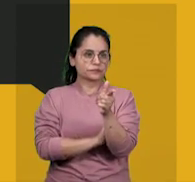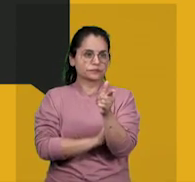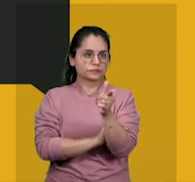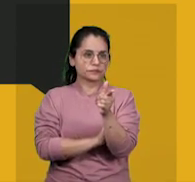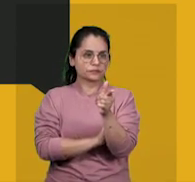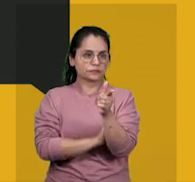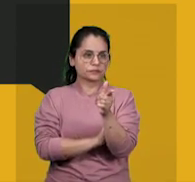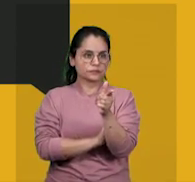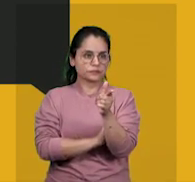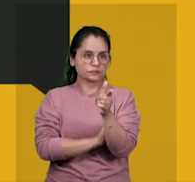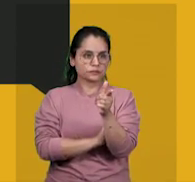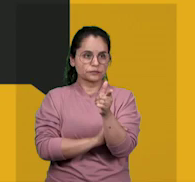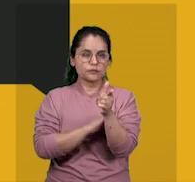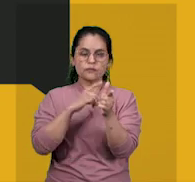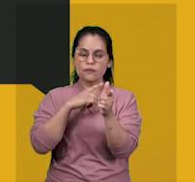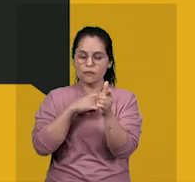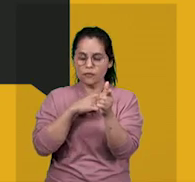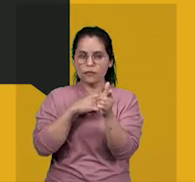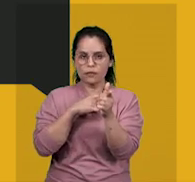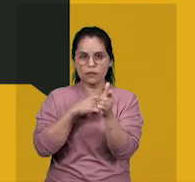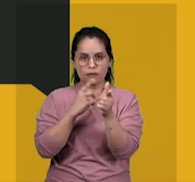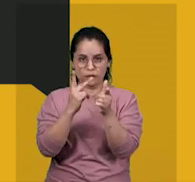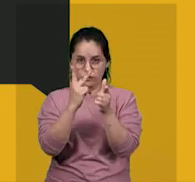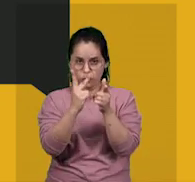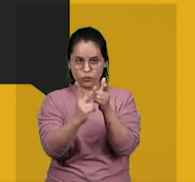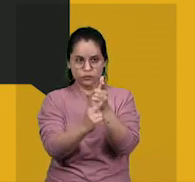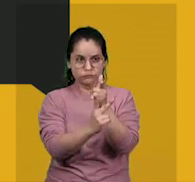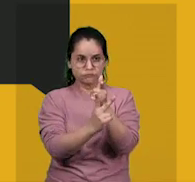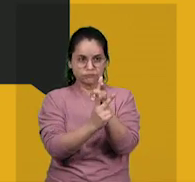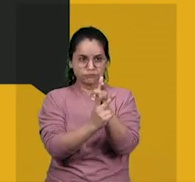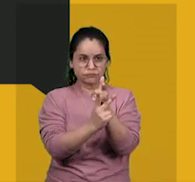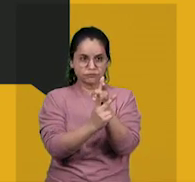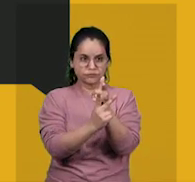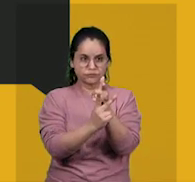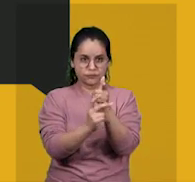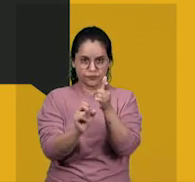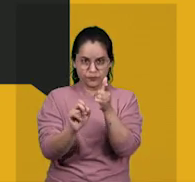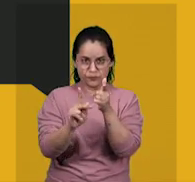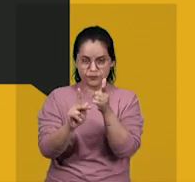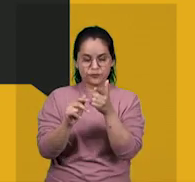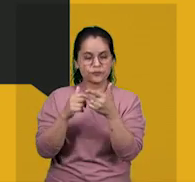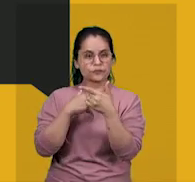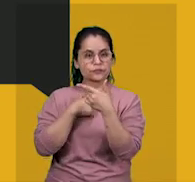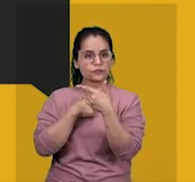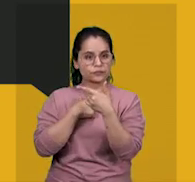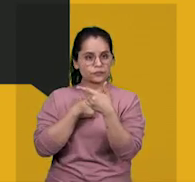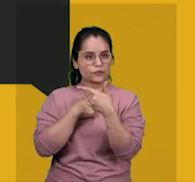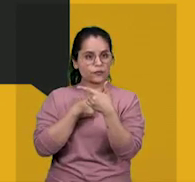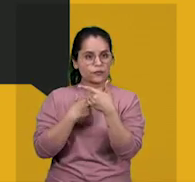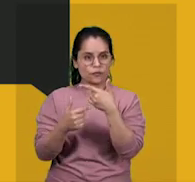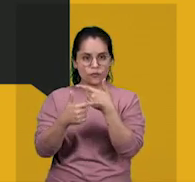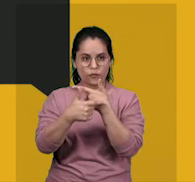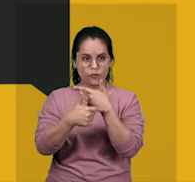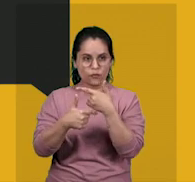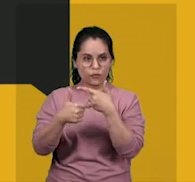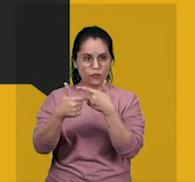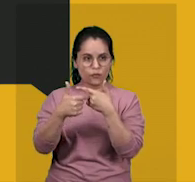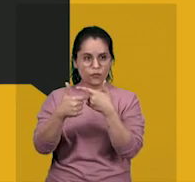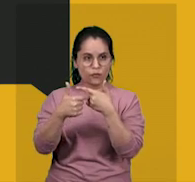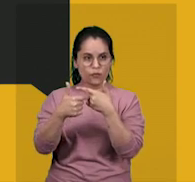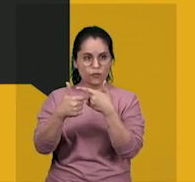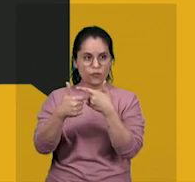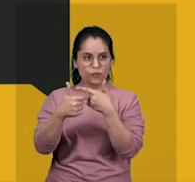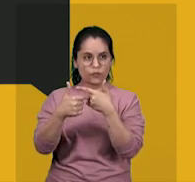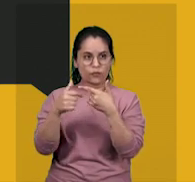Os testículos também são um par, né? Um de cada lado. E essa aqui é a